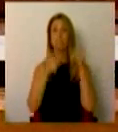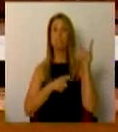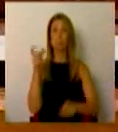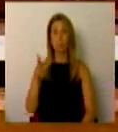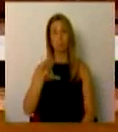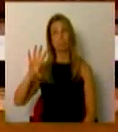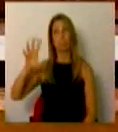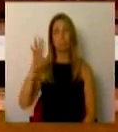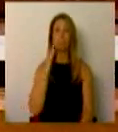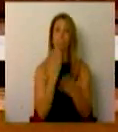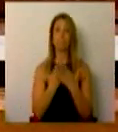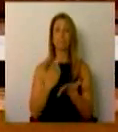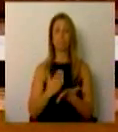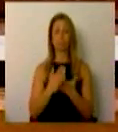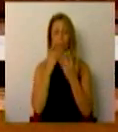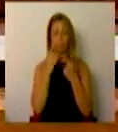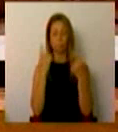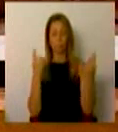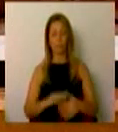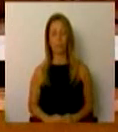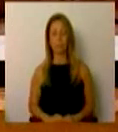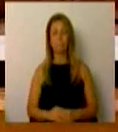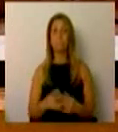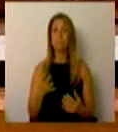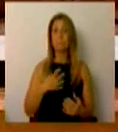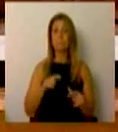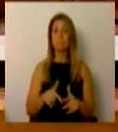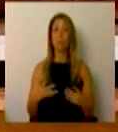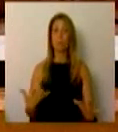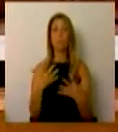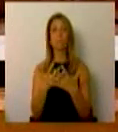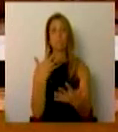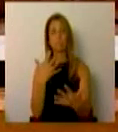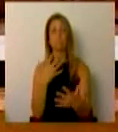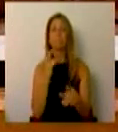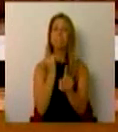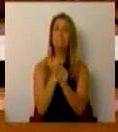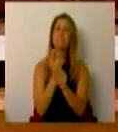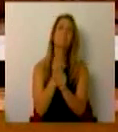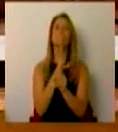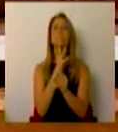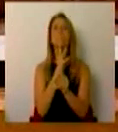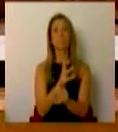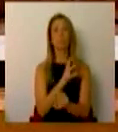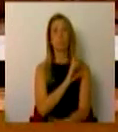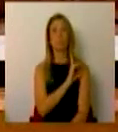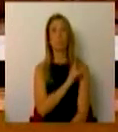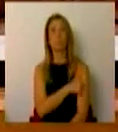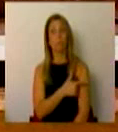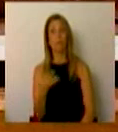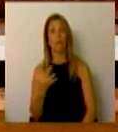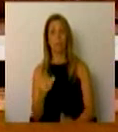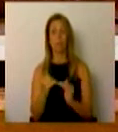escola pública. Queremos, contudo, sublinhar hoje que, além de ir respondendo com competência a cada